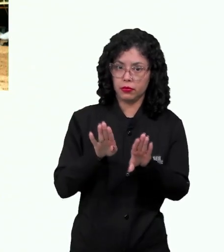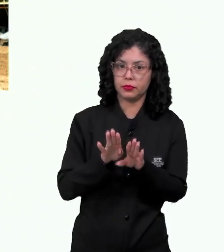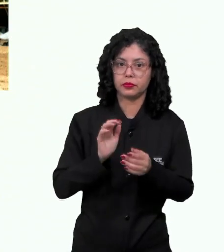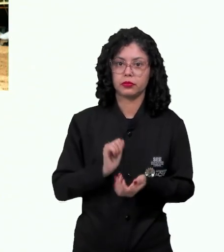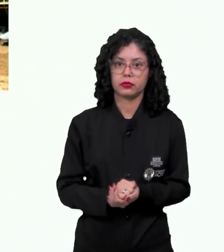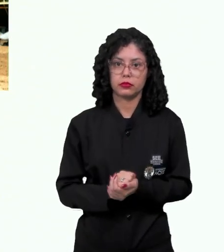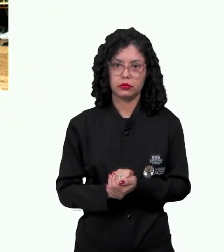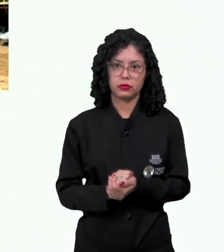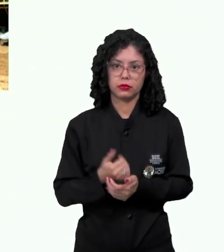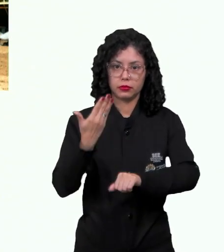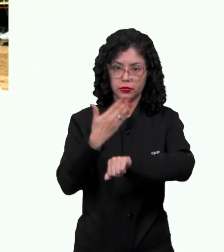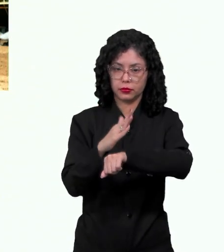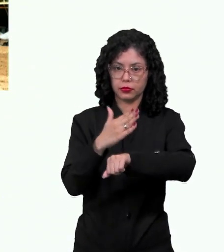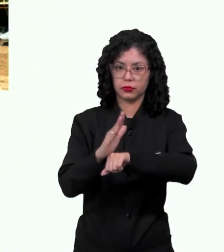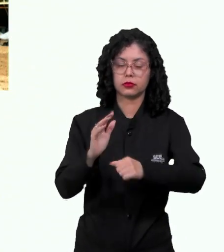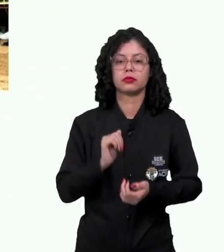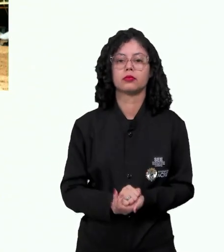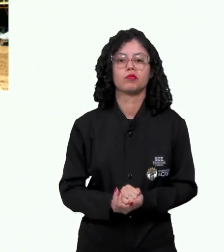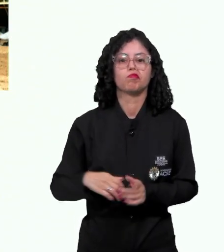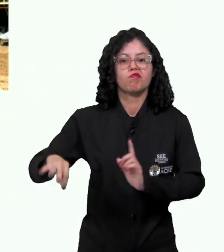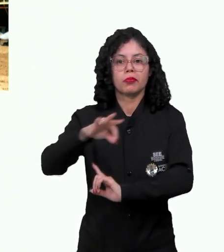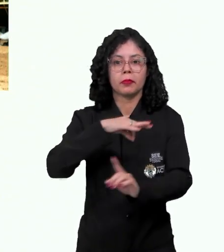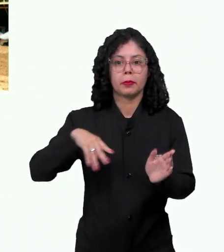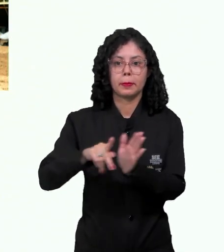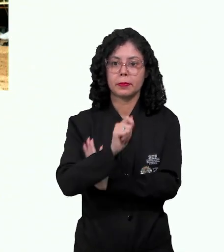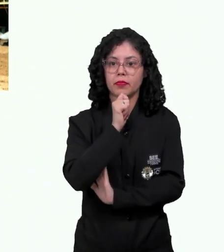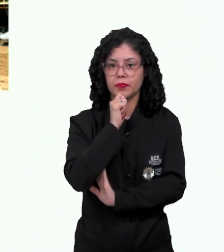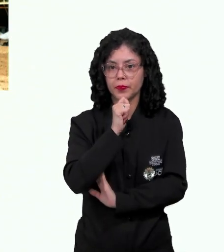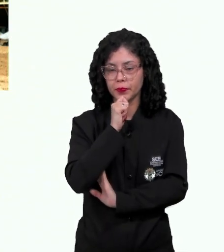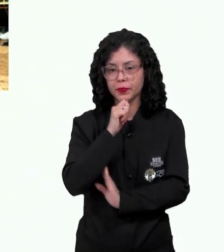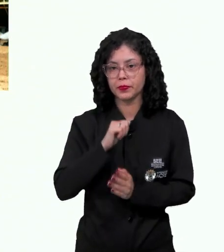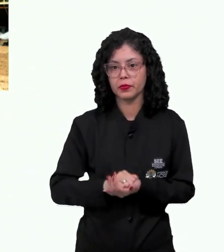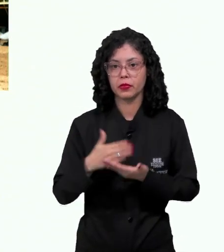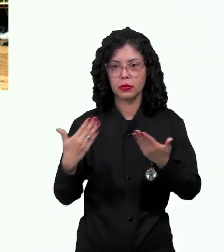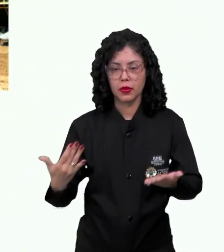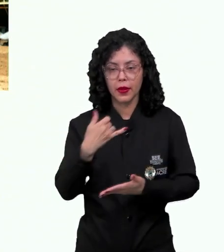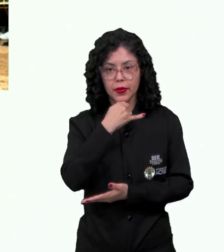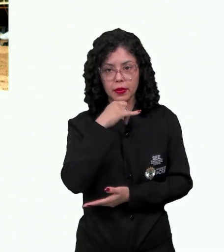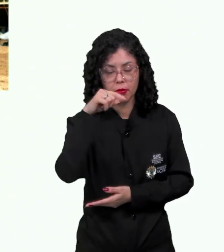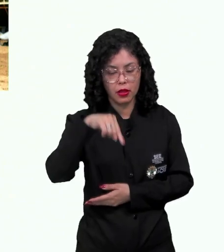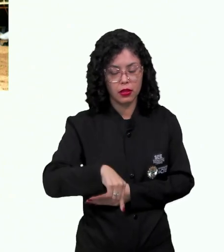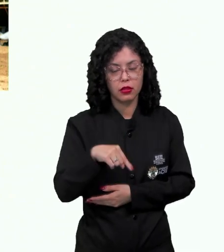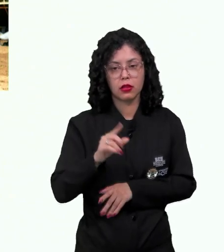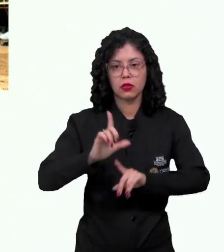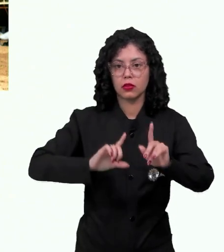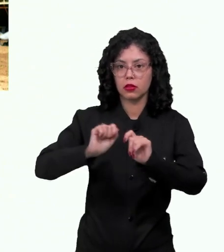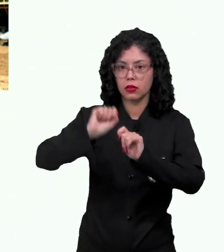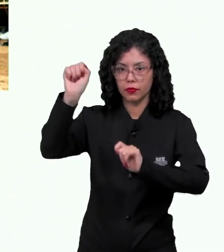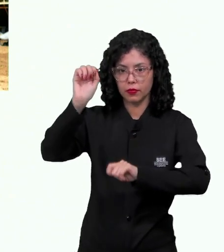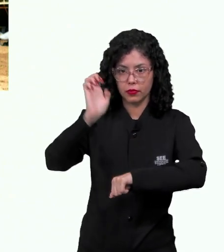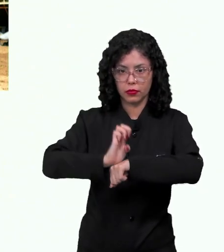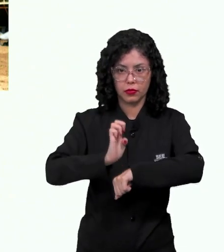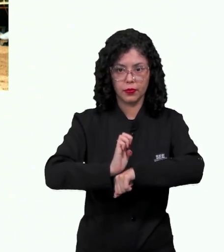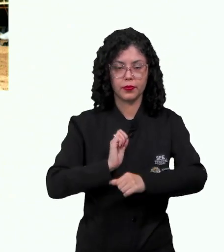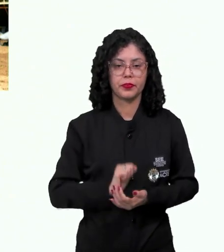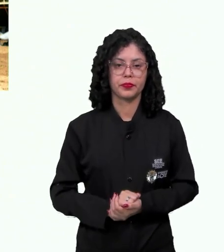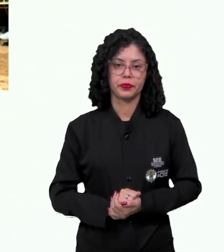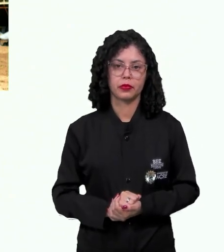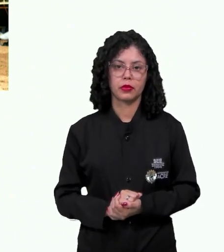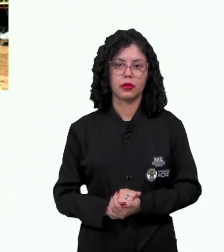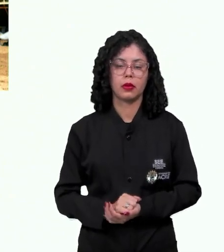temos pagelâncias e práticas espirituais, e isso são exemplos aqui no nosso estado,